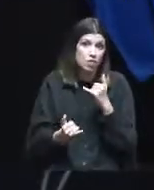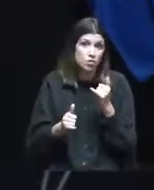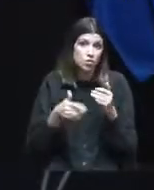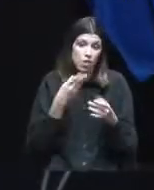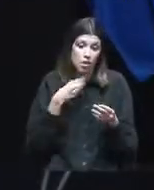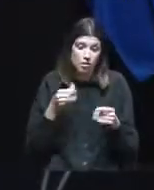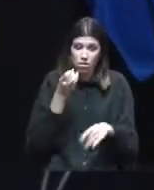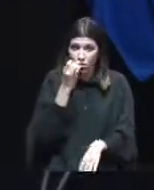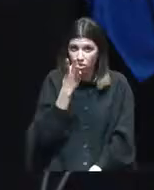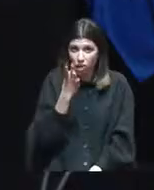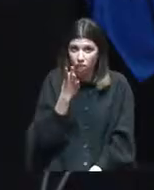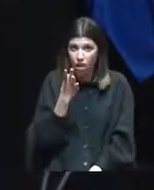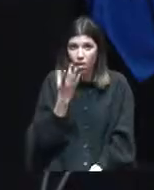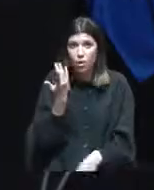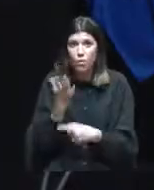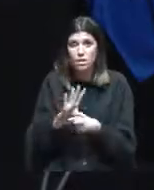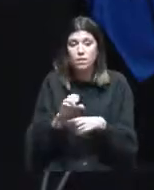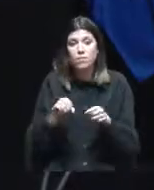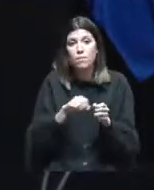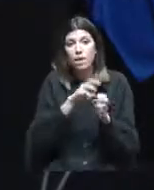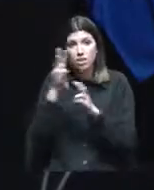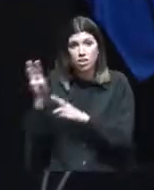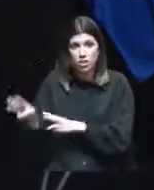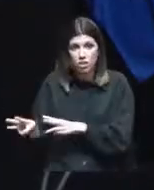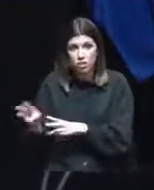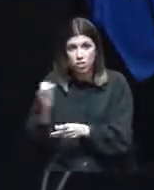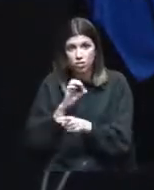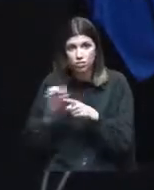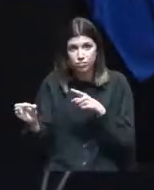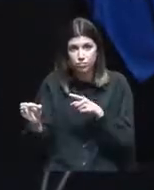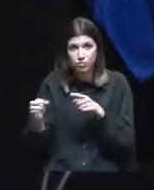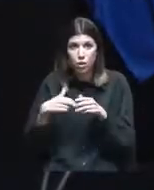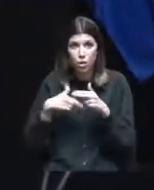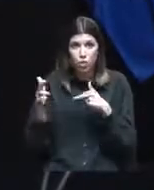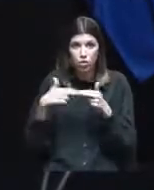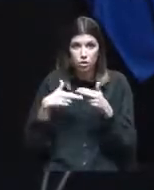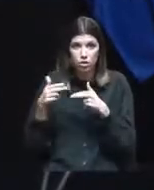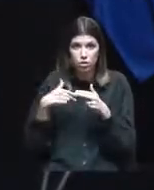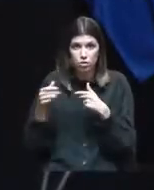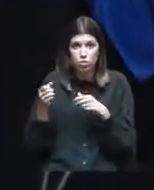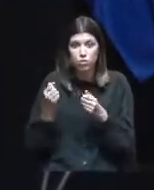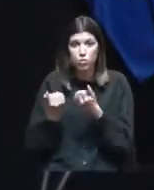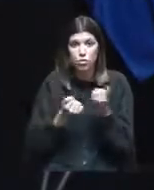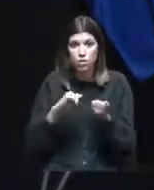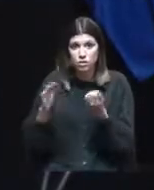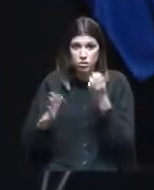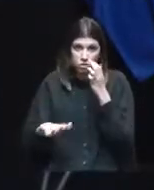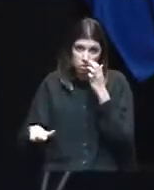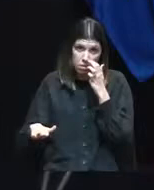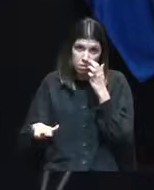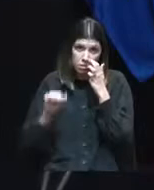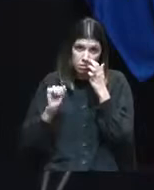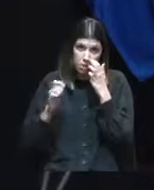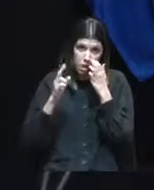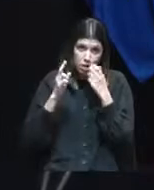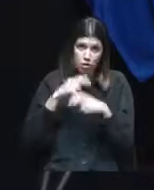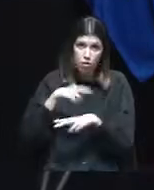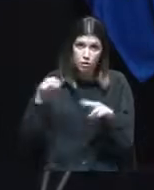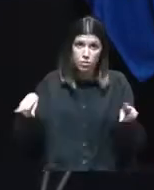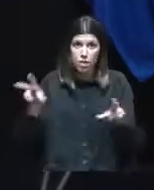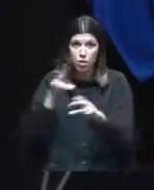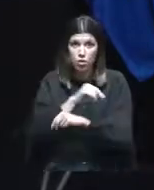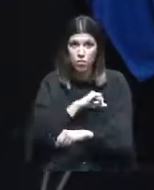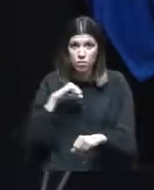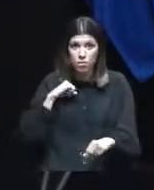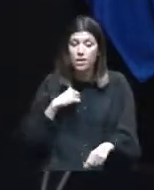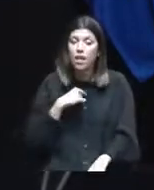contaminação. Dando o exemplo do Parque das Nações, mais concretamente da construção de um parque de estacionamento de um hospital, o novo